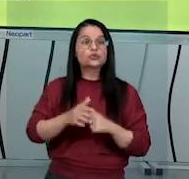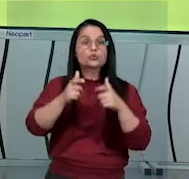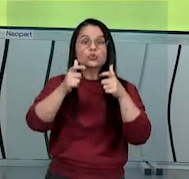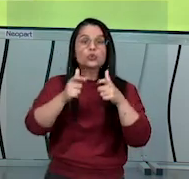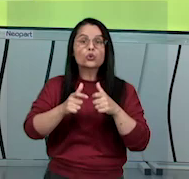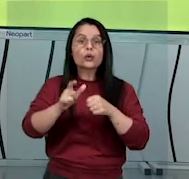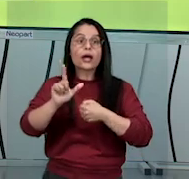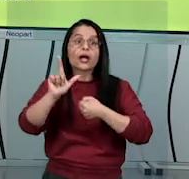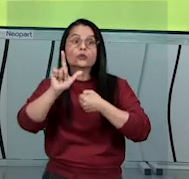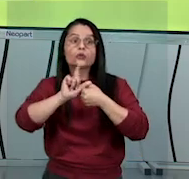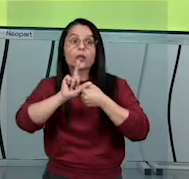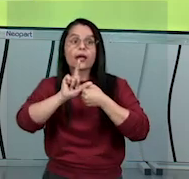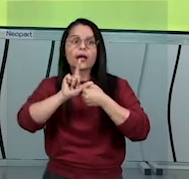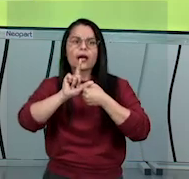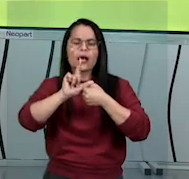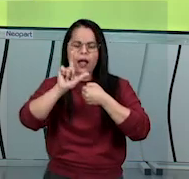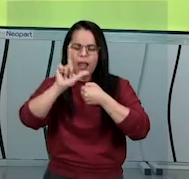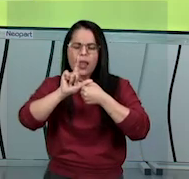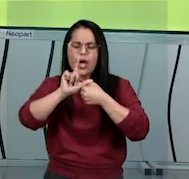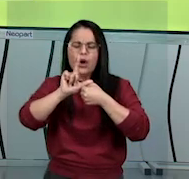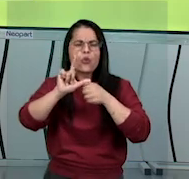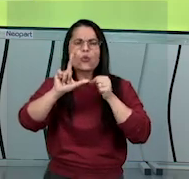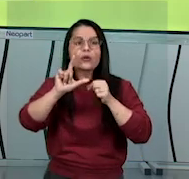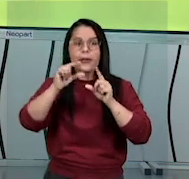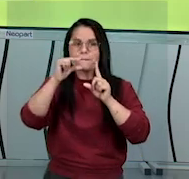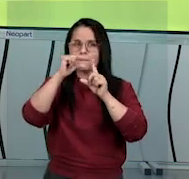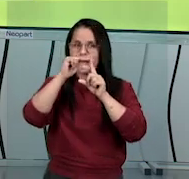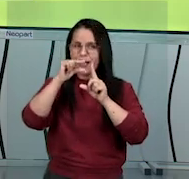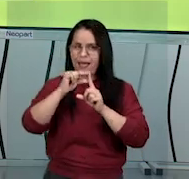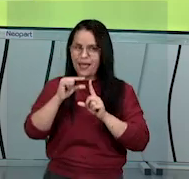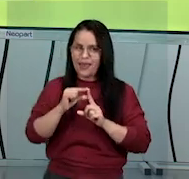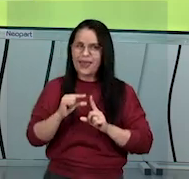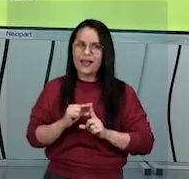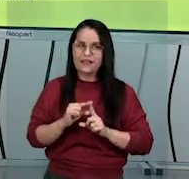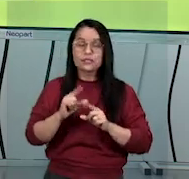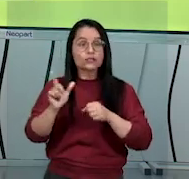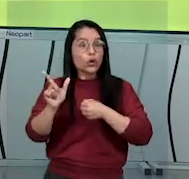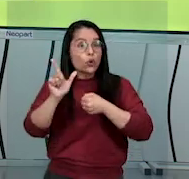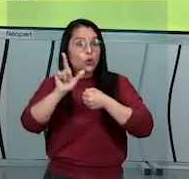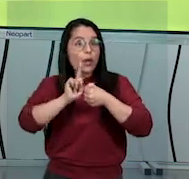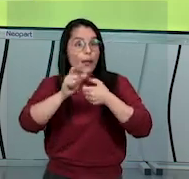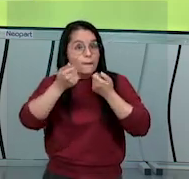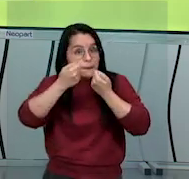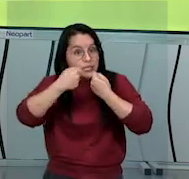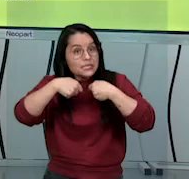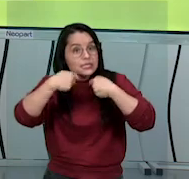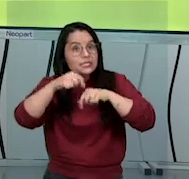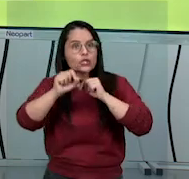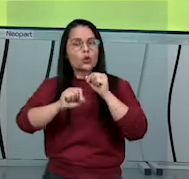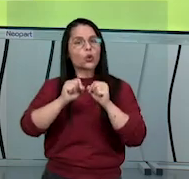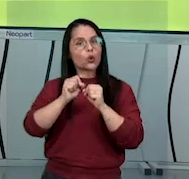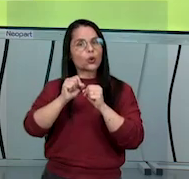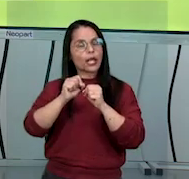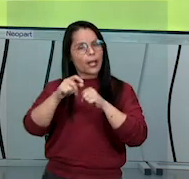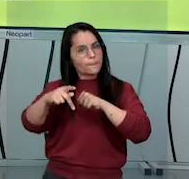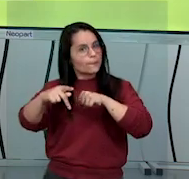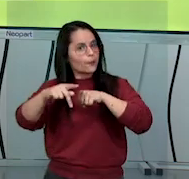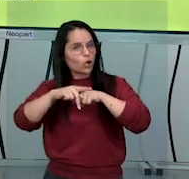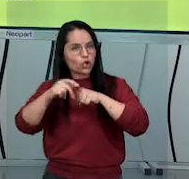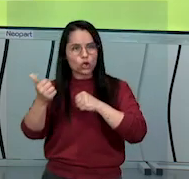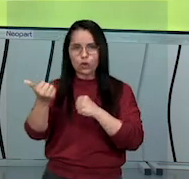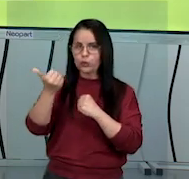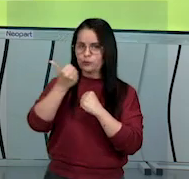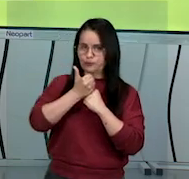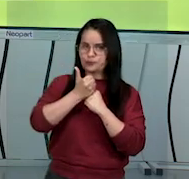do léxico. O que é léxico? As palavras. E aqui essas palavras vão precisar de pronomes